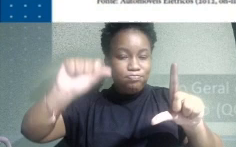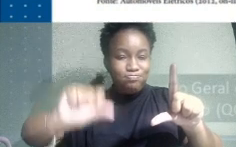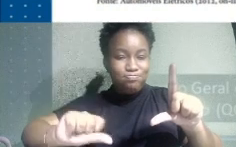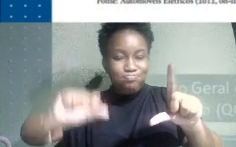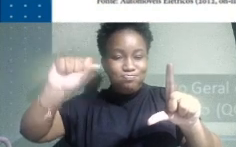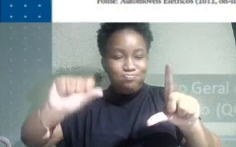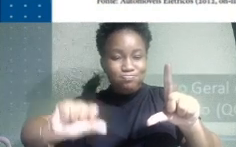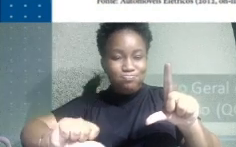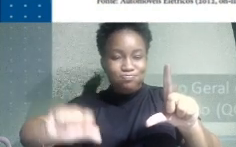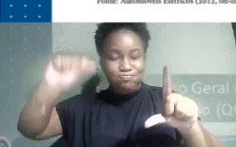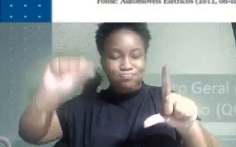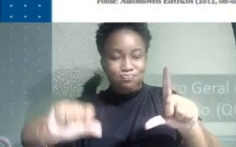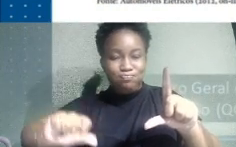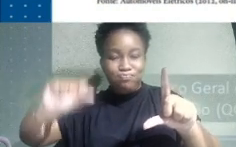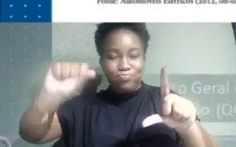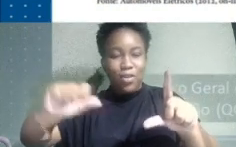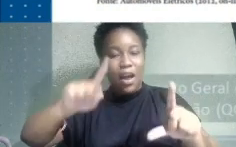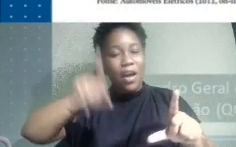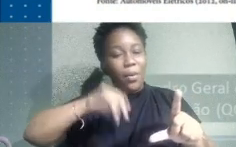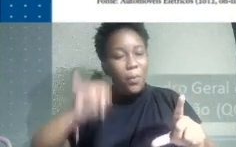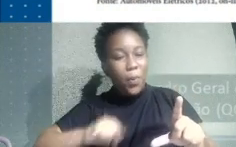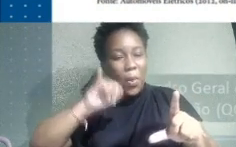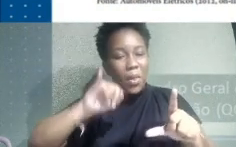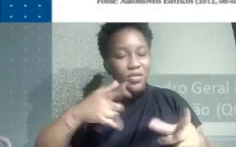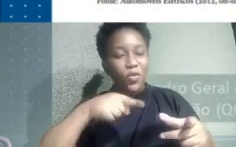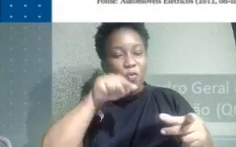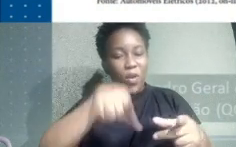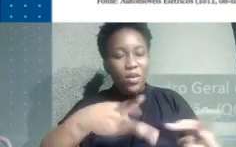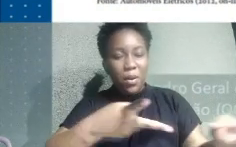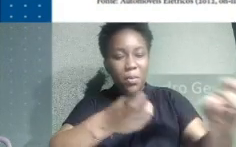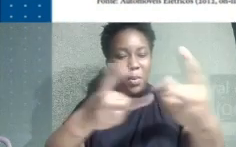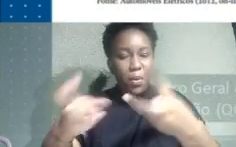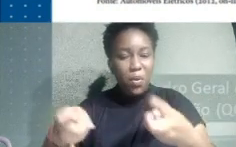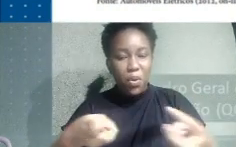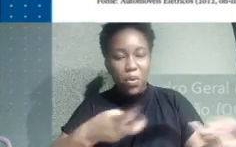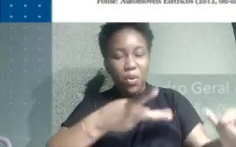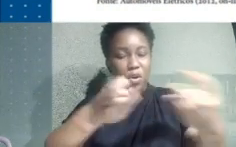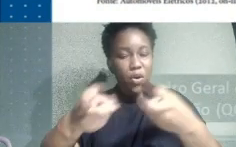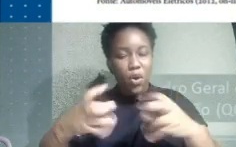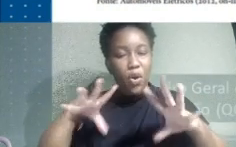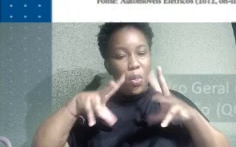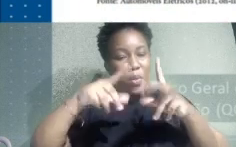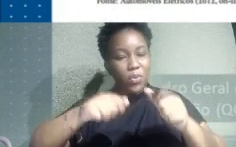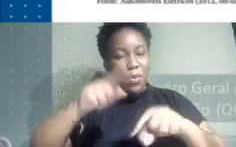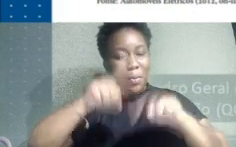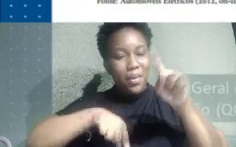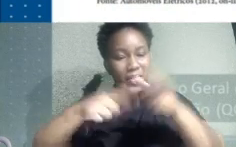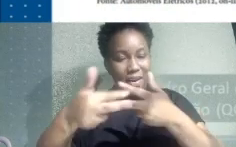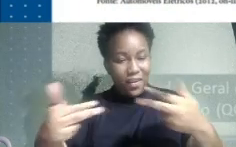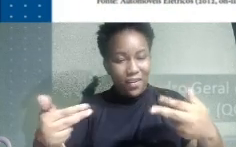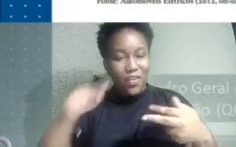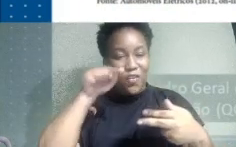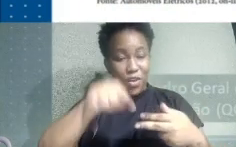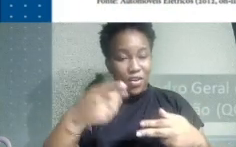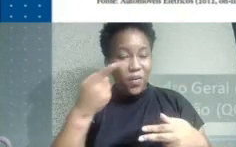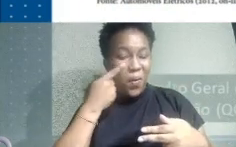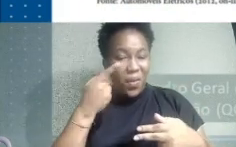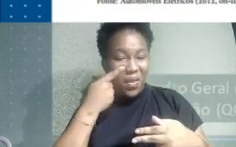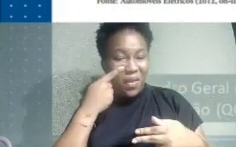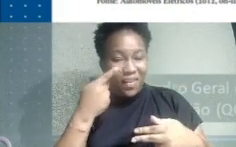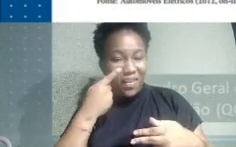Então, ó, é muito interessante que você perceba que o quadro é todo esse equipamento que você está vendo, e os disjuntores são meio que